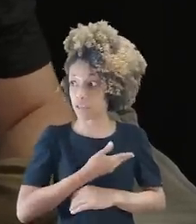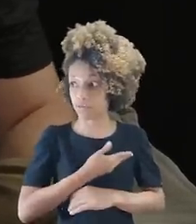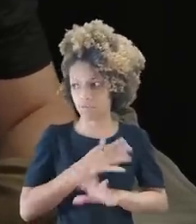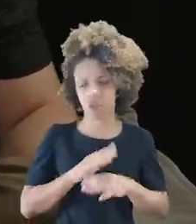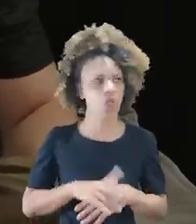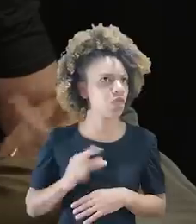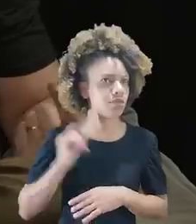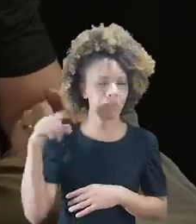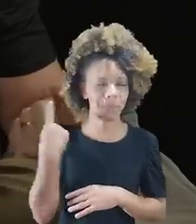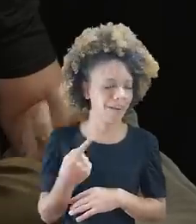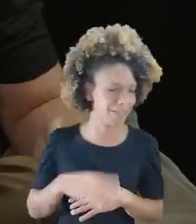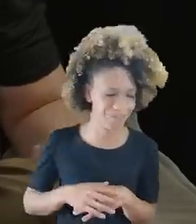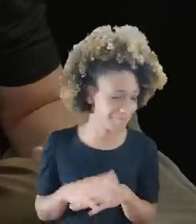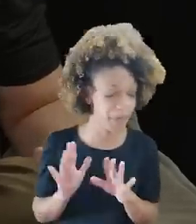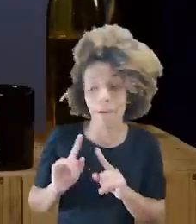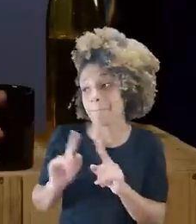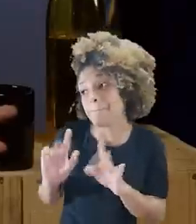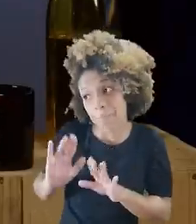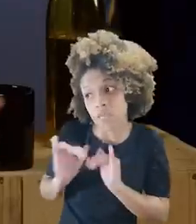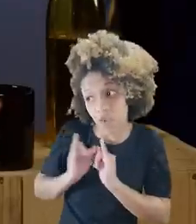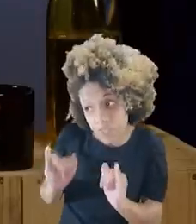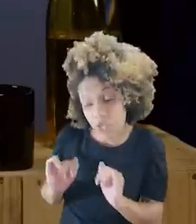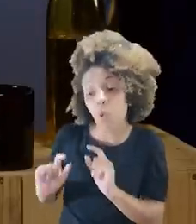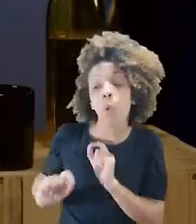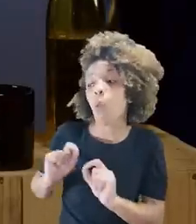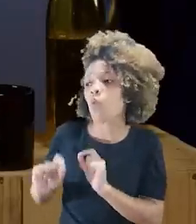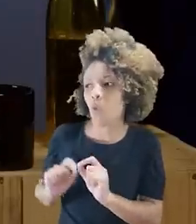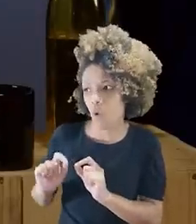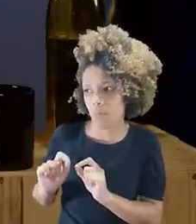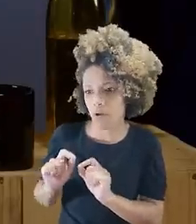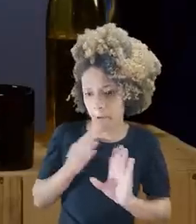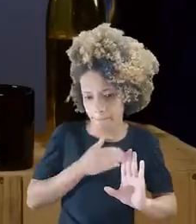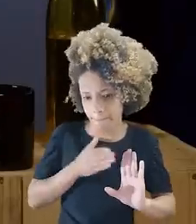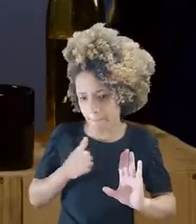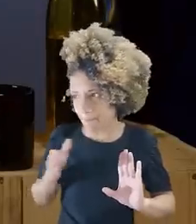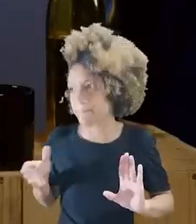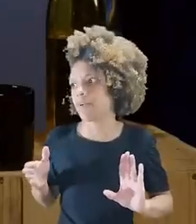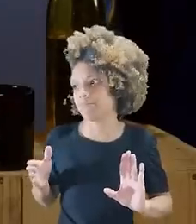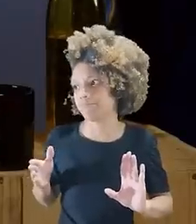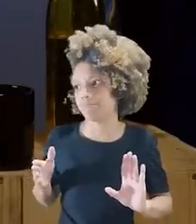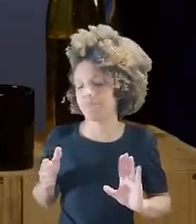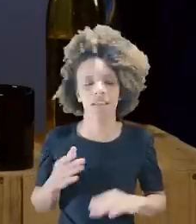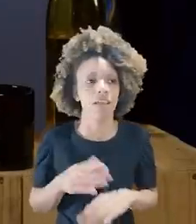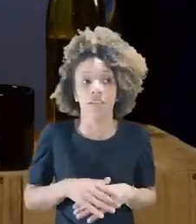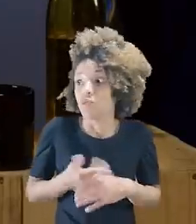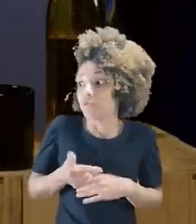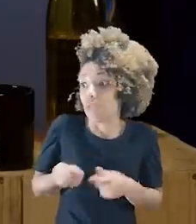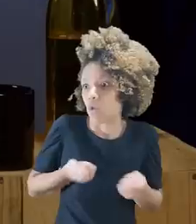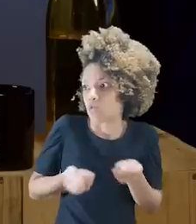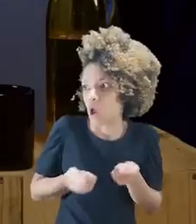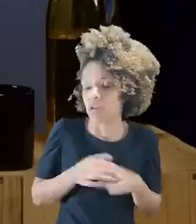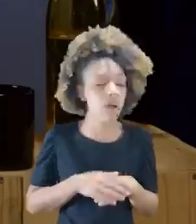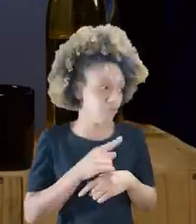solidão e e e é uma grana é não fácil não é mas eu falo que eh mas ele tem o sabor